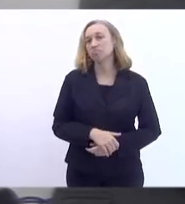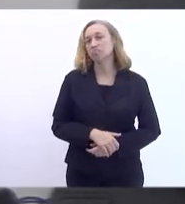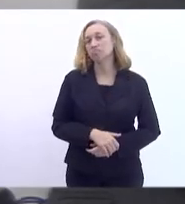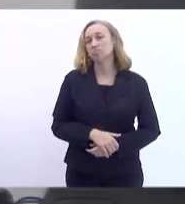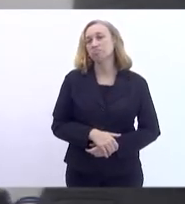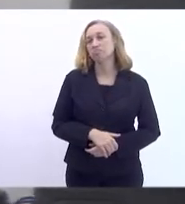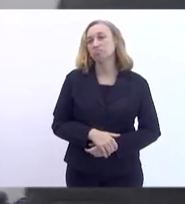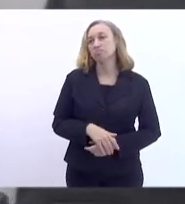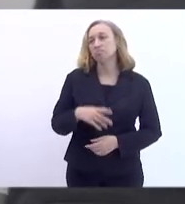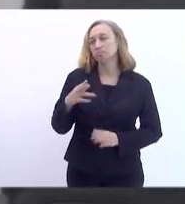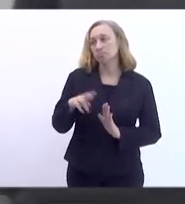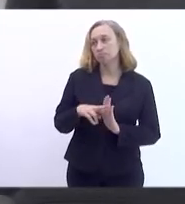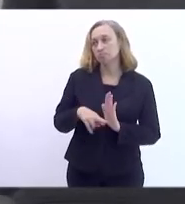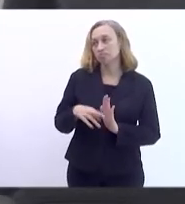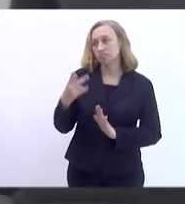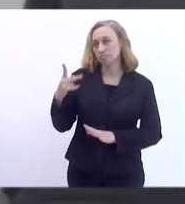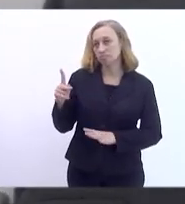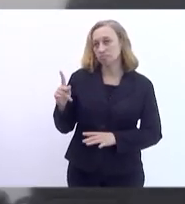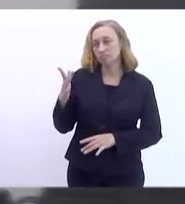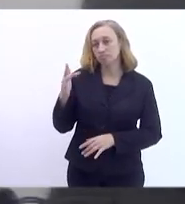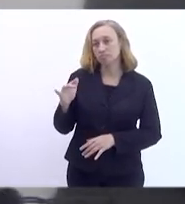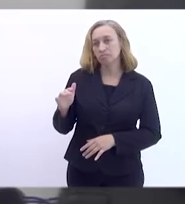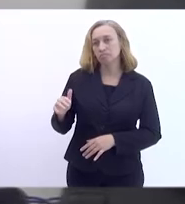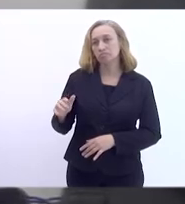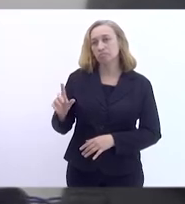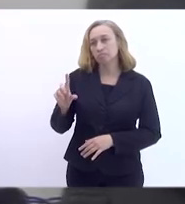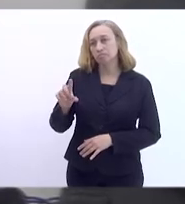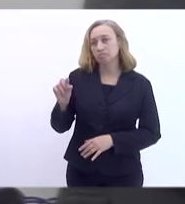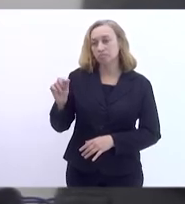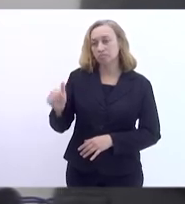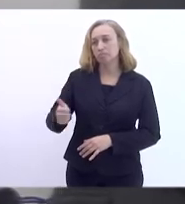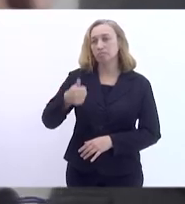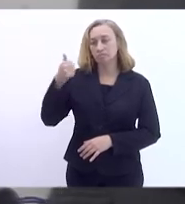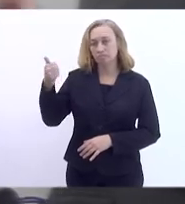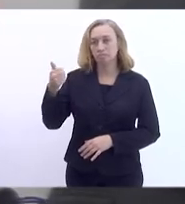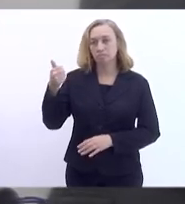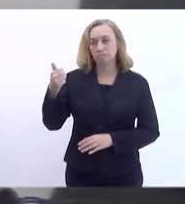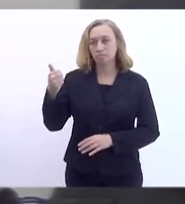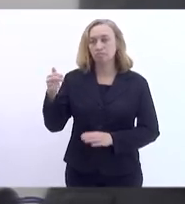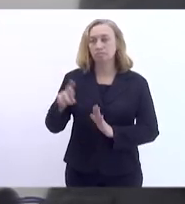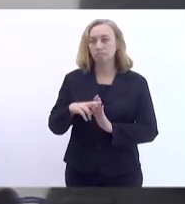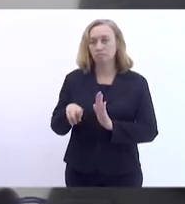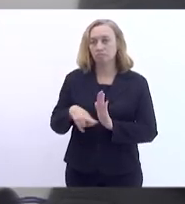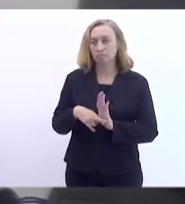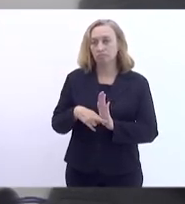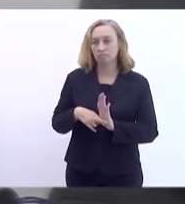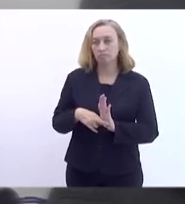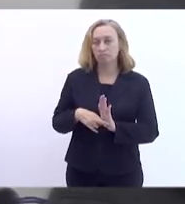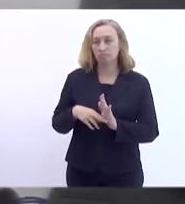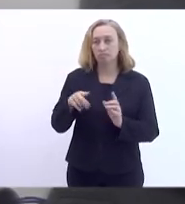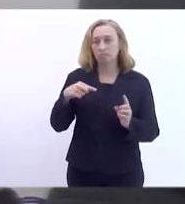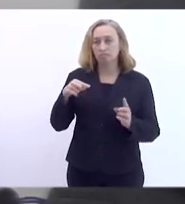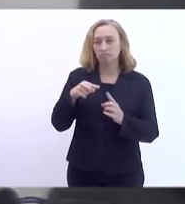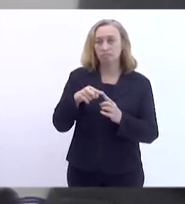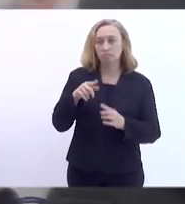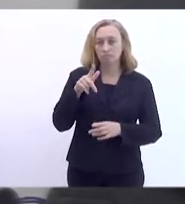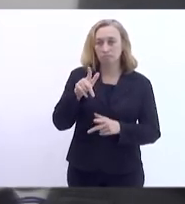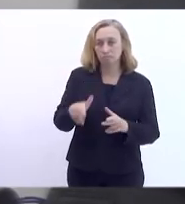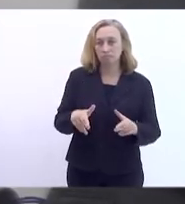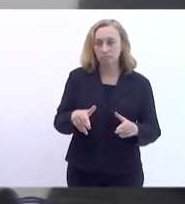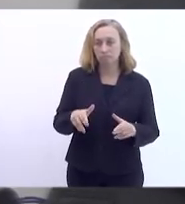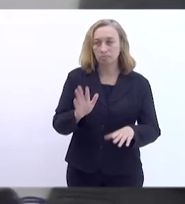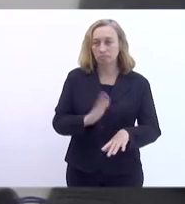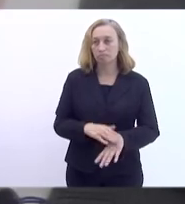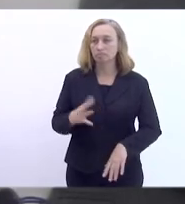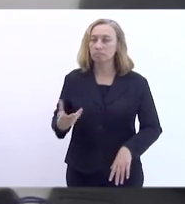procedimento dela chegam Talvez seja melhor que façamos assim e nós atingiríamos o mesmo objetivo com